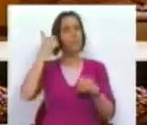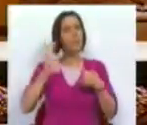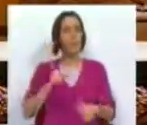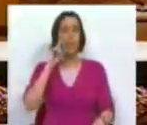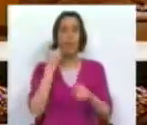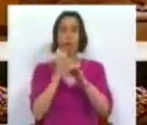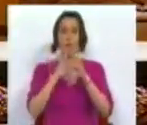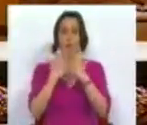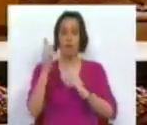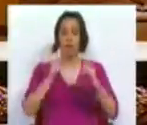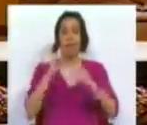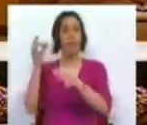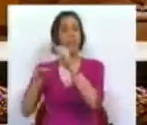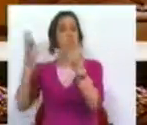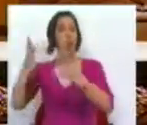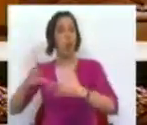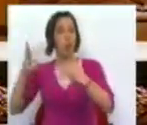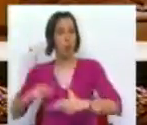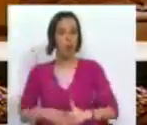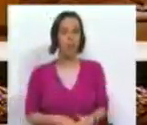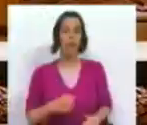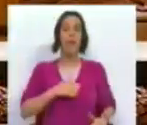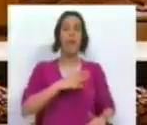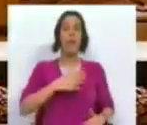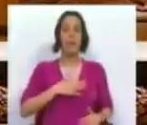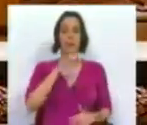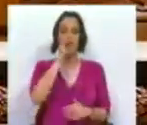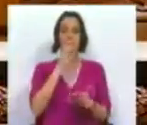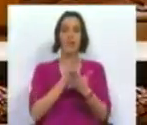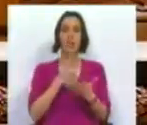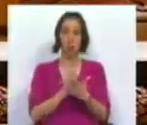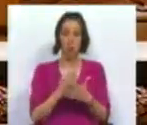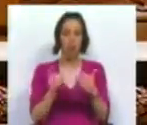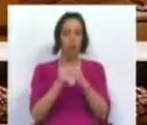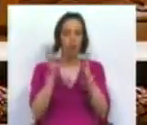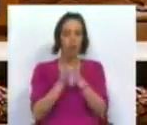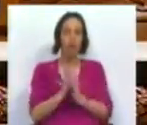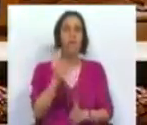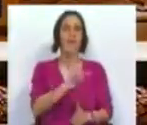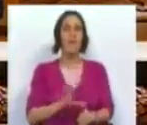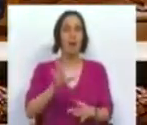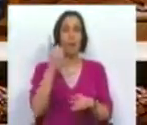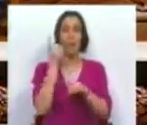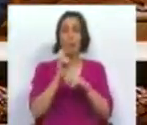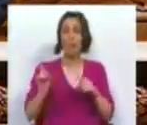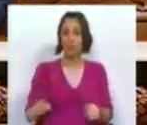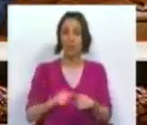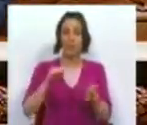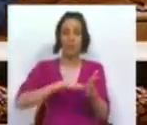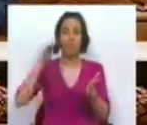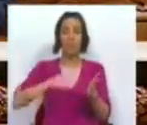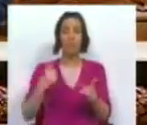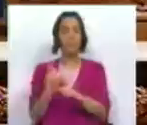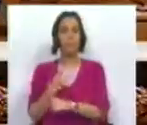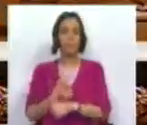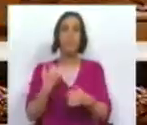bem a Inspeção-Geral das Finanças e o Tribunal de Contas, a empresa Parque Escolar teve todos os mecanismos de exceção para a